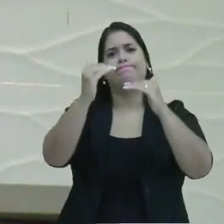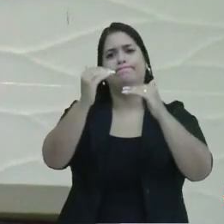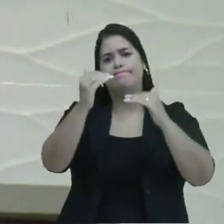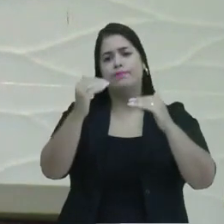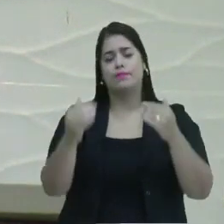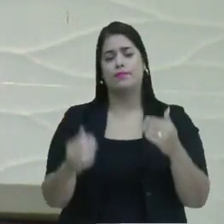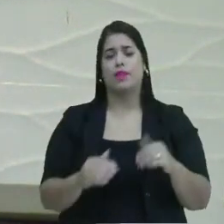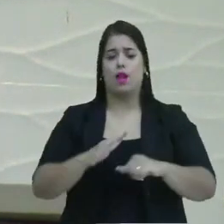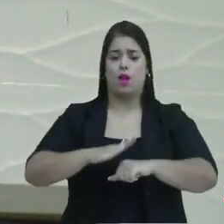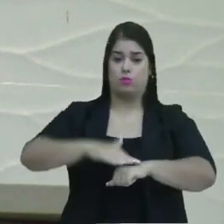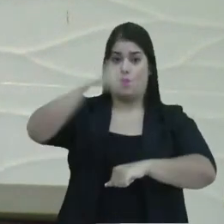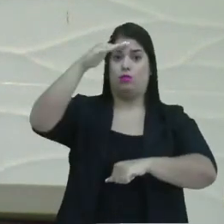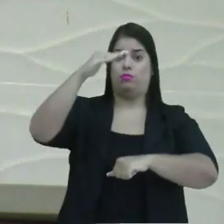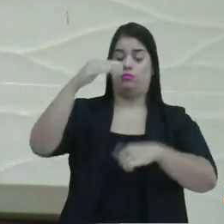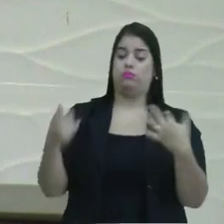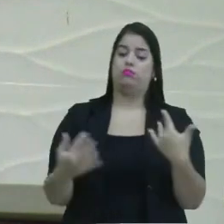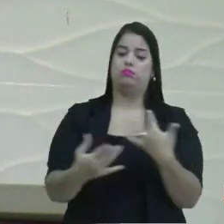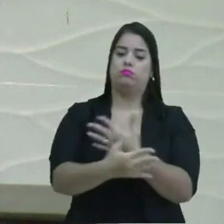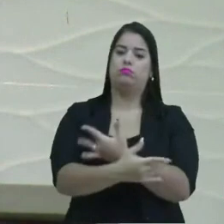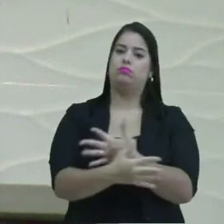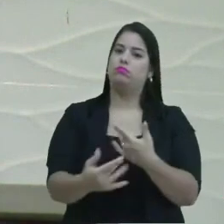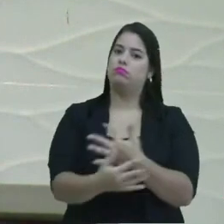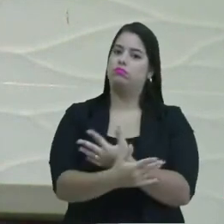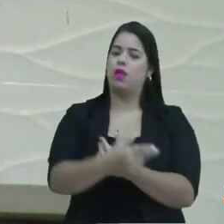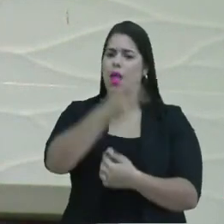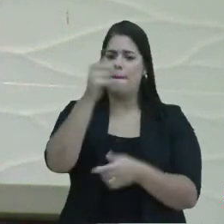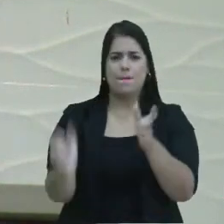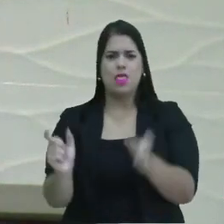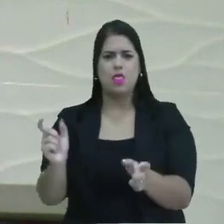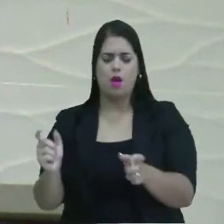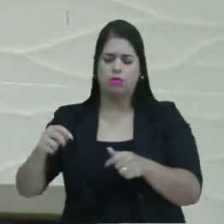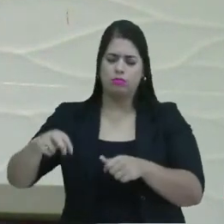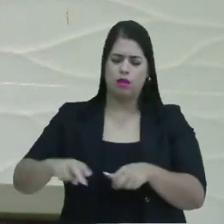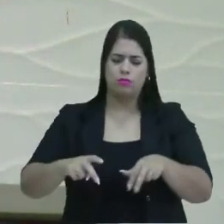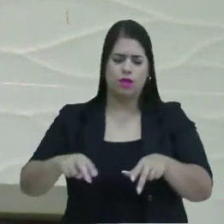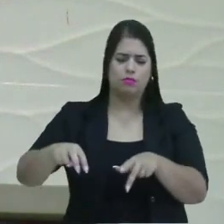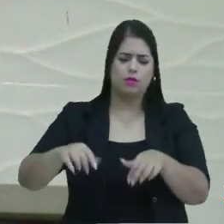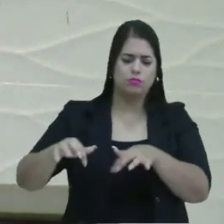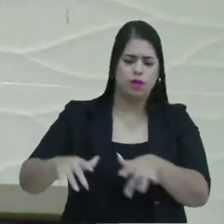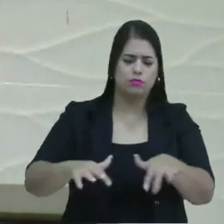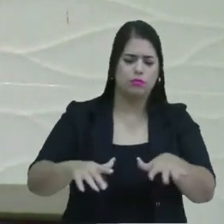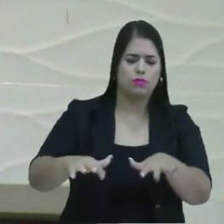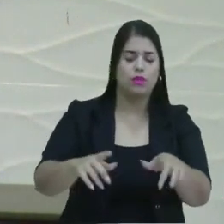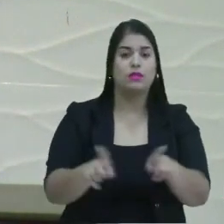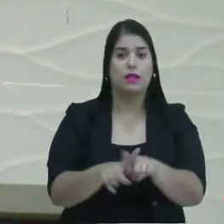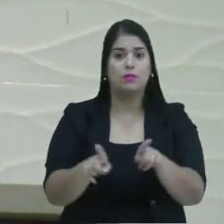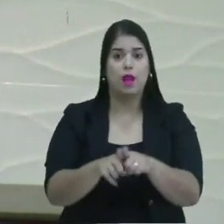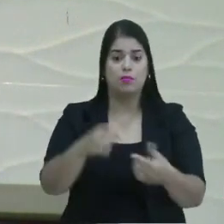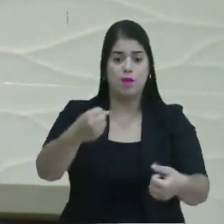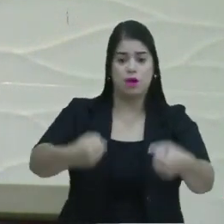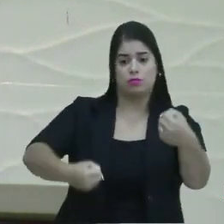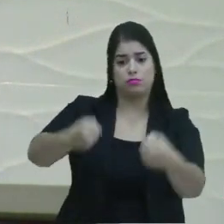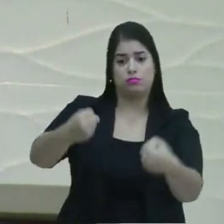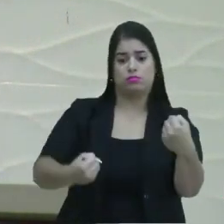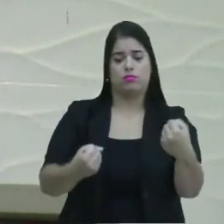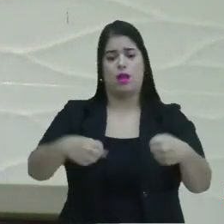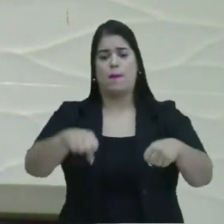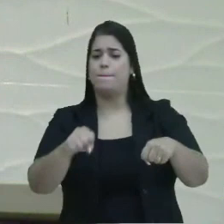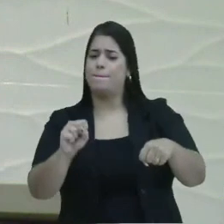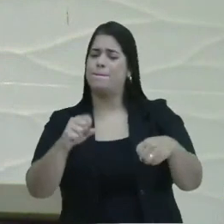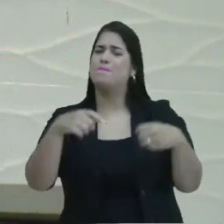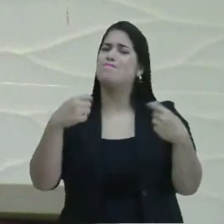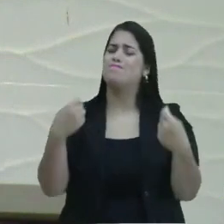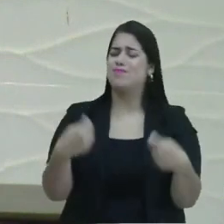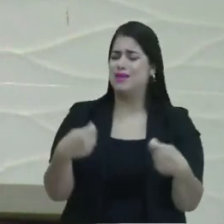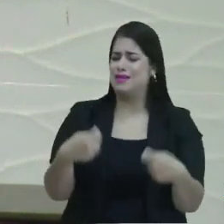trânsito, seja, a quantidade de pedestres, de veículos automotores. Então, a gente vê que carece o